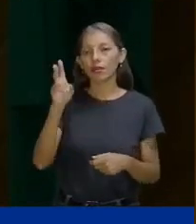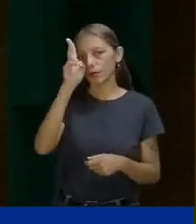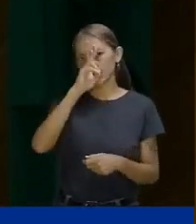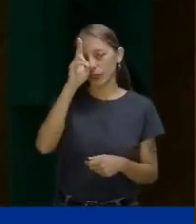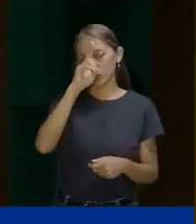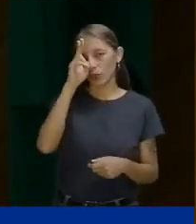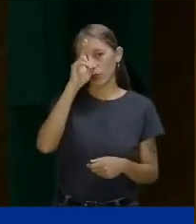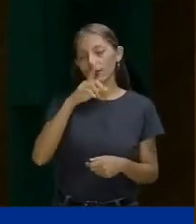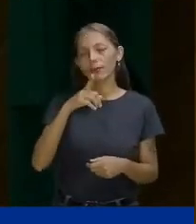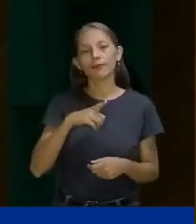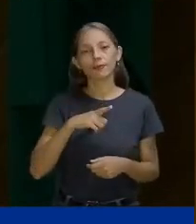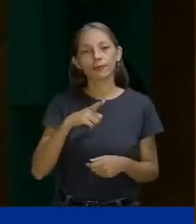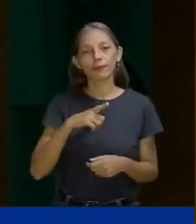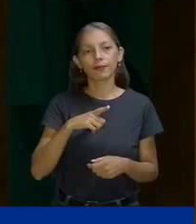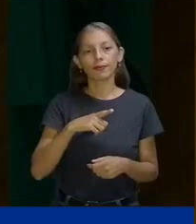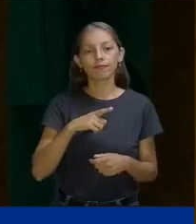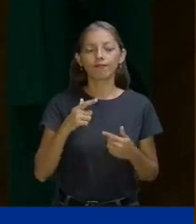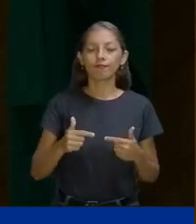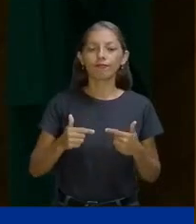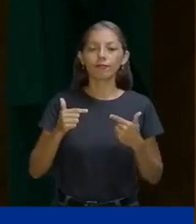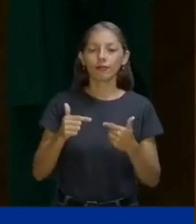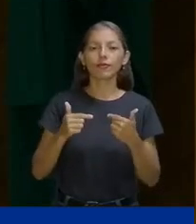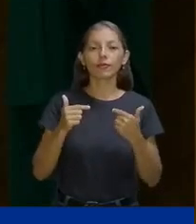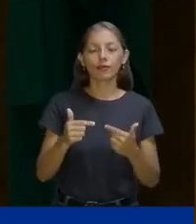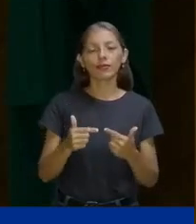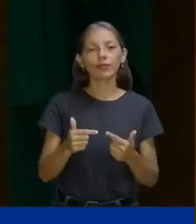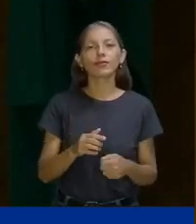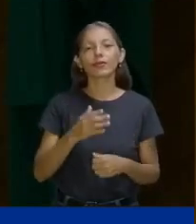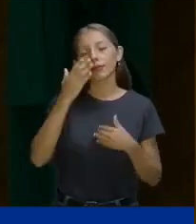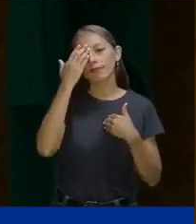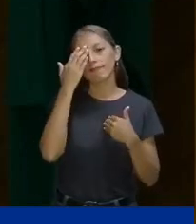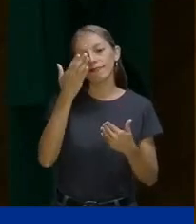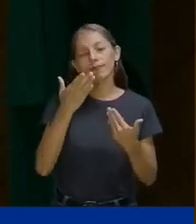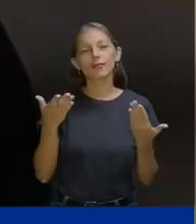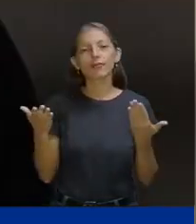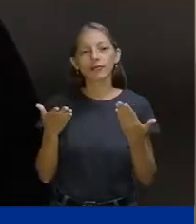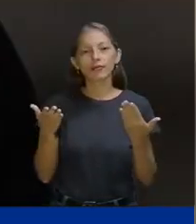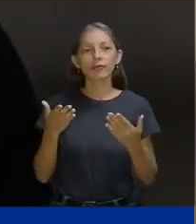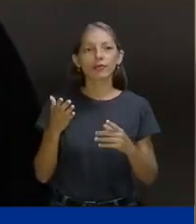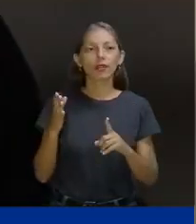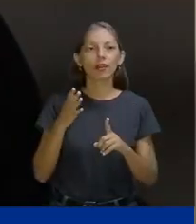Procuradora Regional Eleitoral, Sara Tereza. Então, agradecer também o evento.